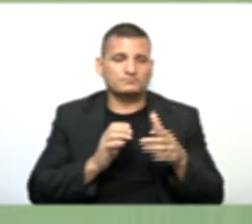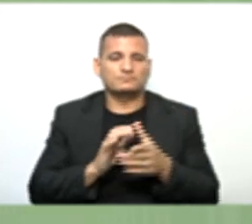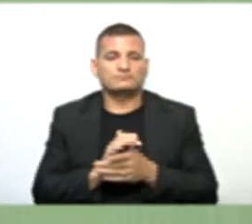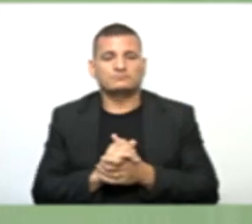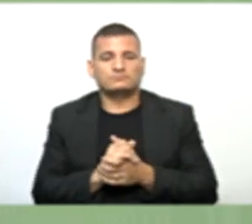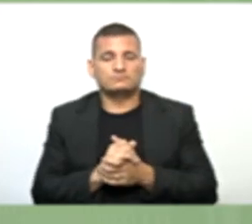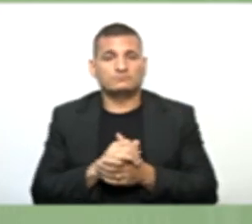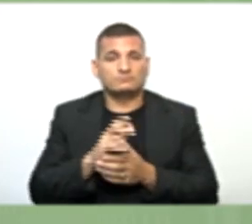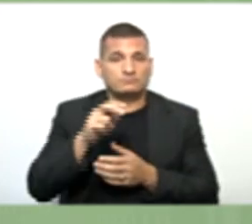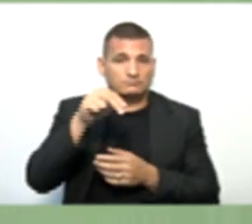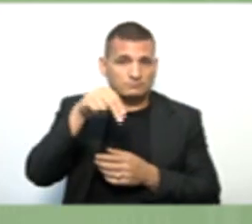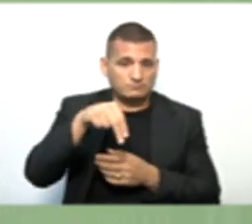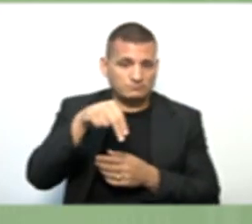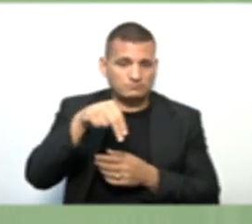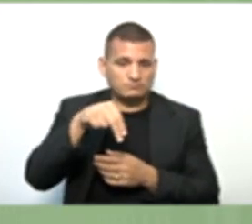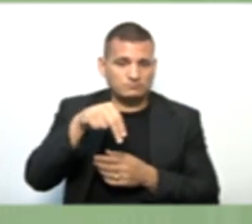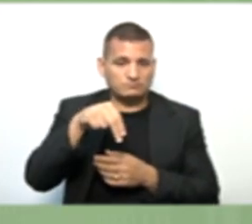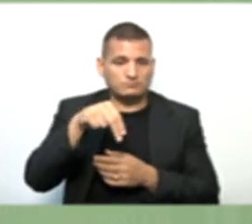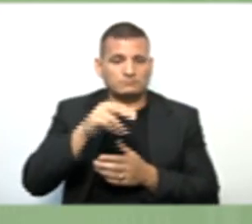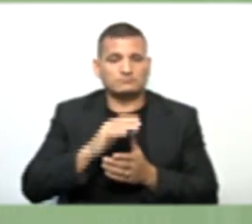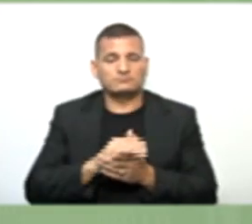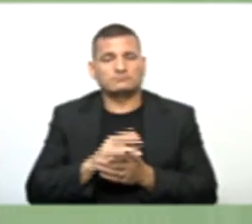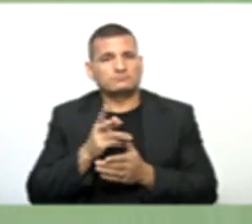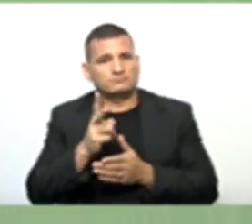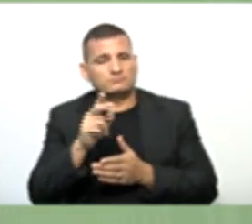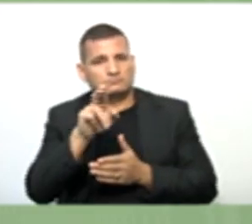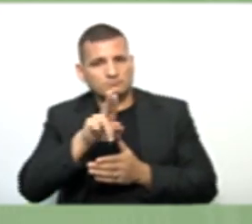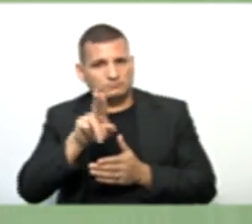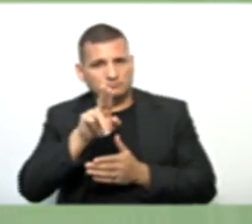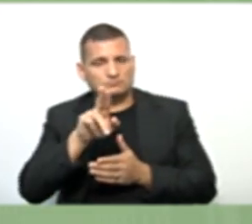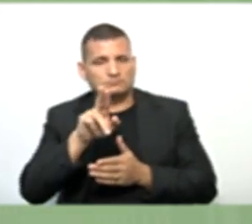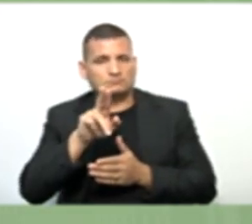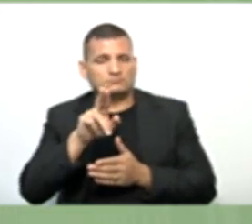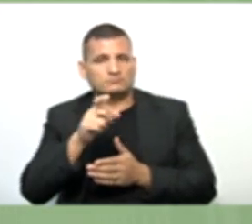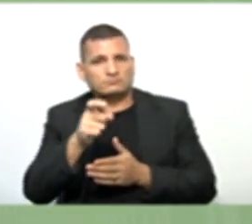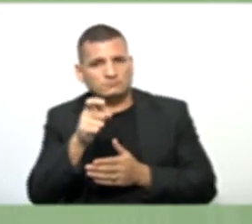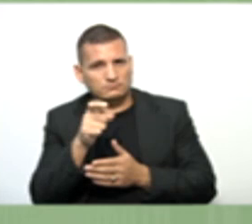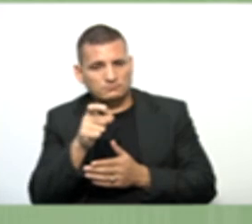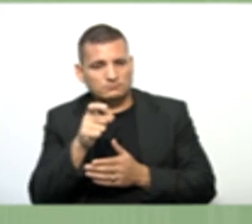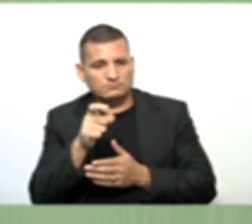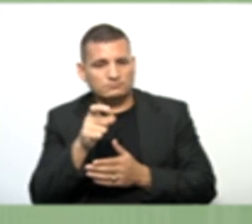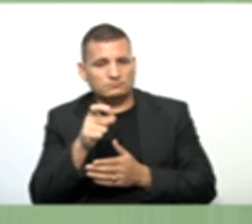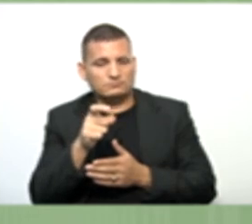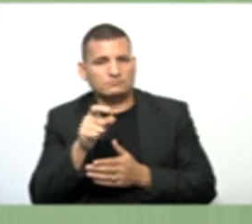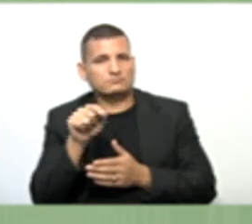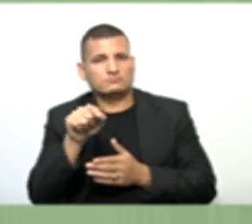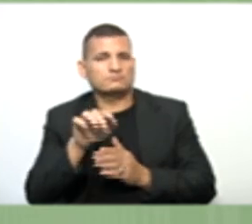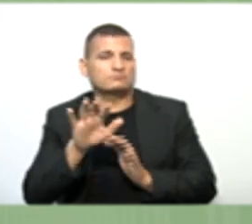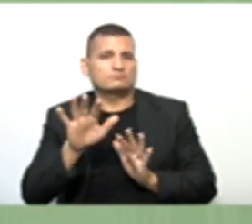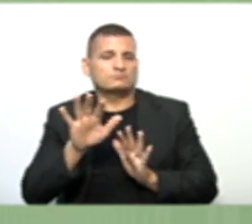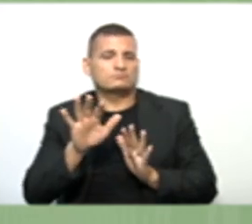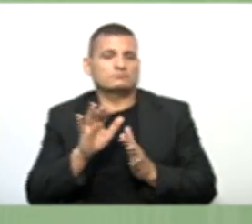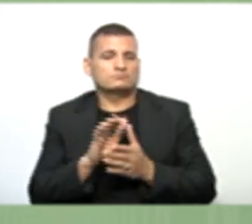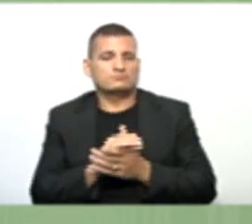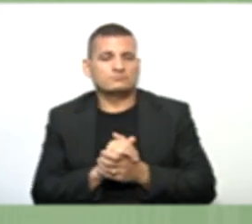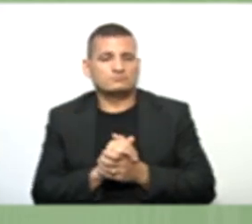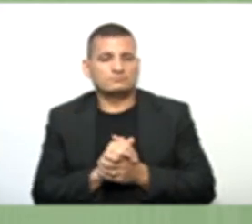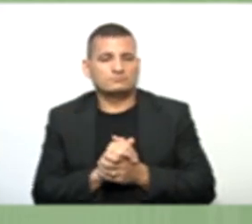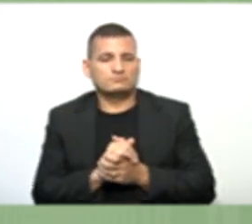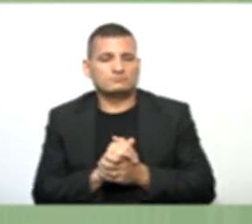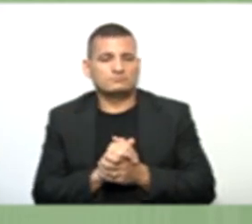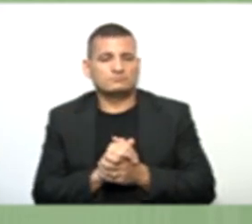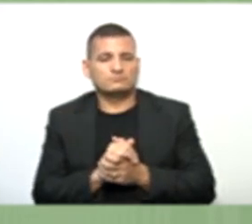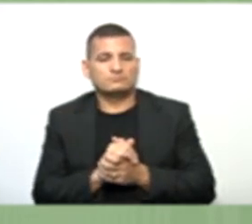É o número n, ó. Então, toda vez que eu usei x aqui, foi de maneira equivocada. Por quê? Porque eu